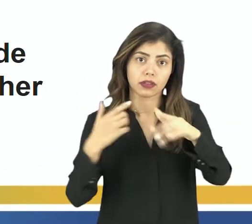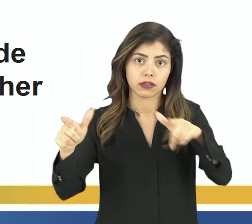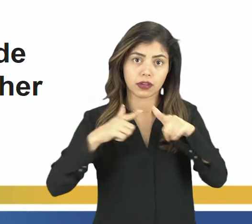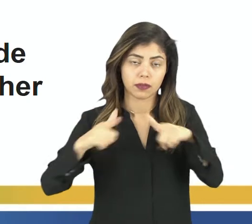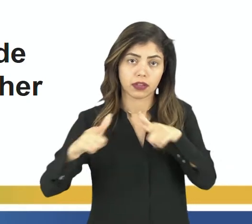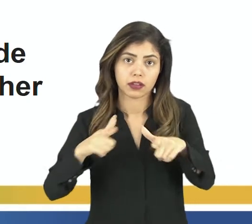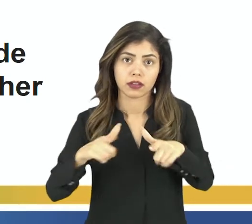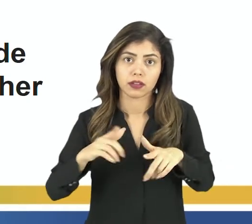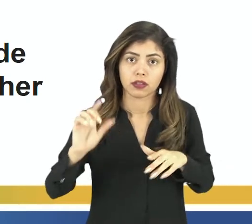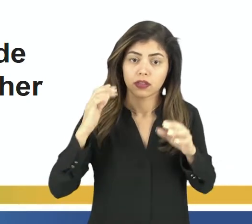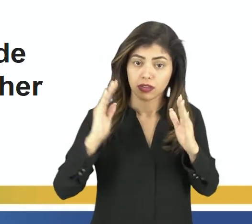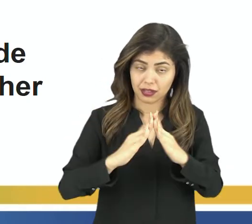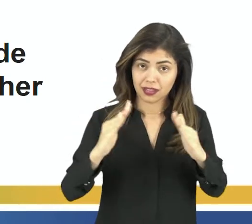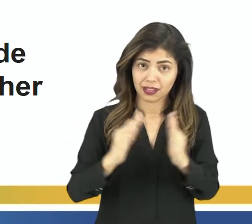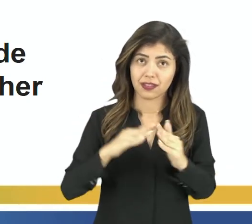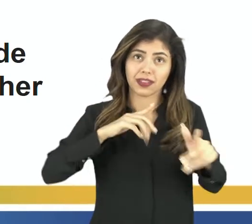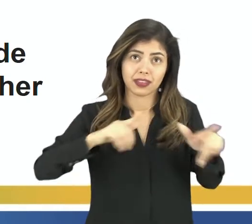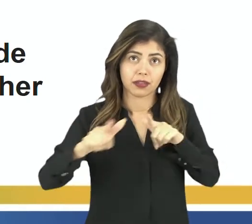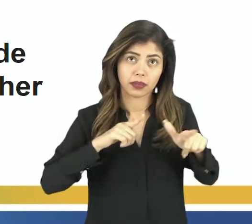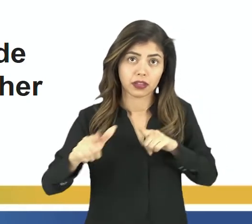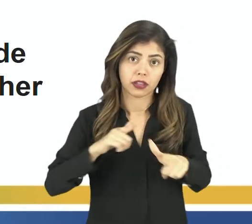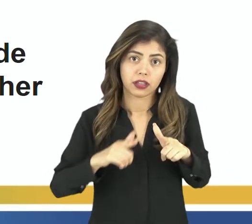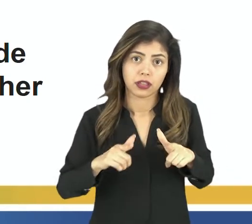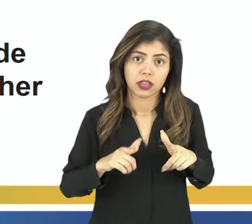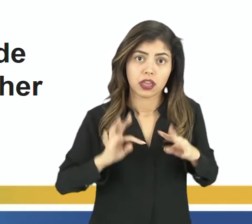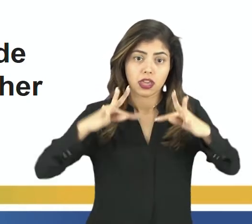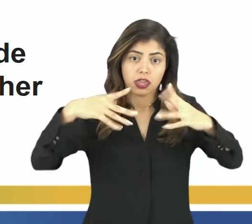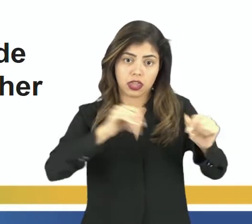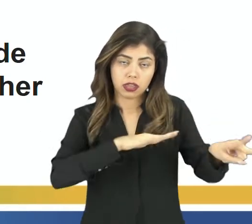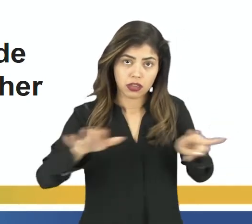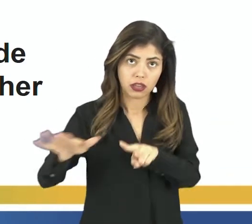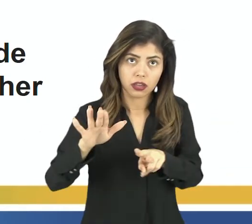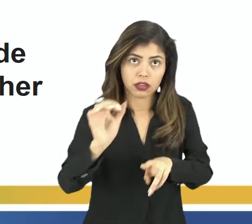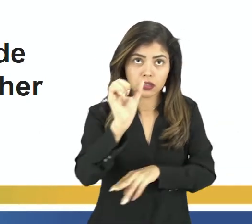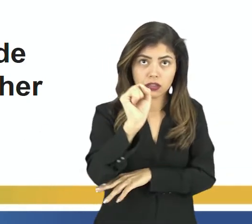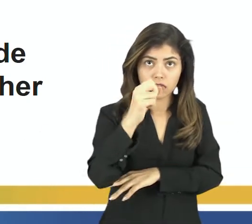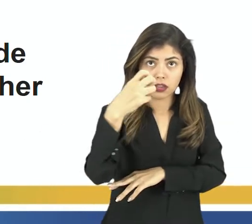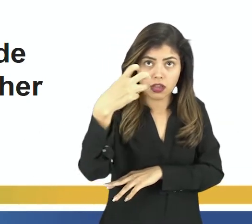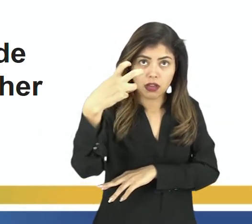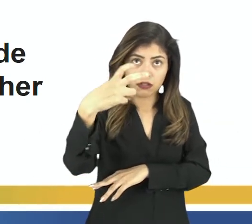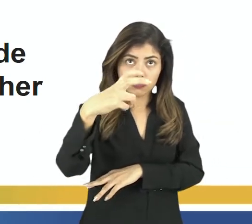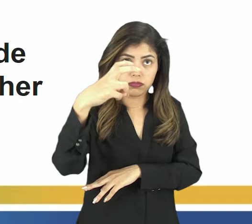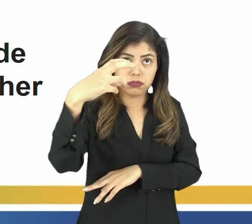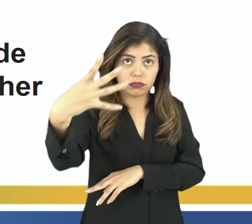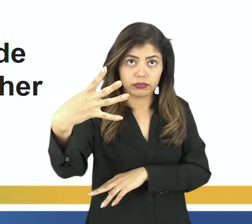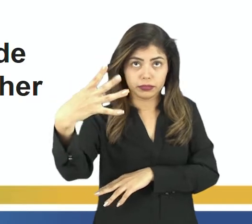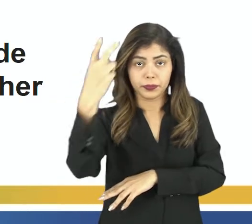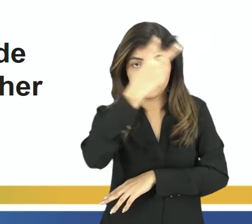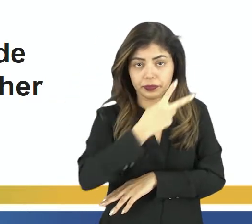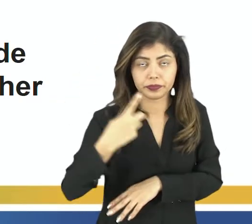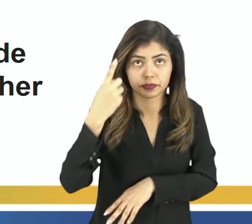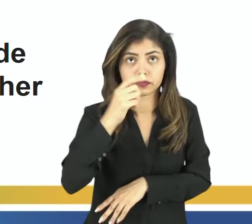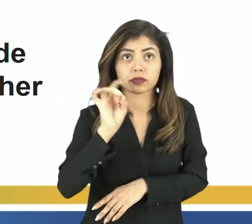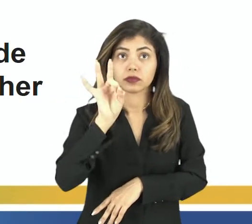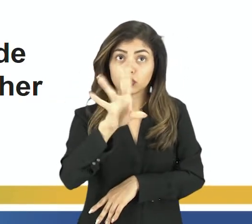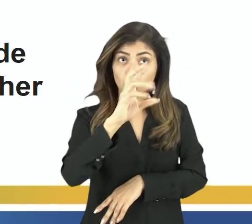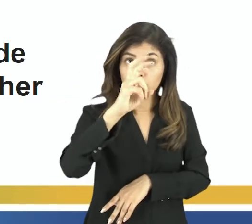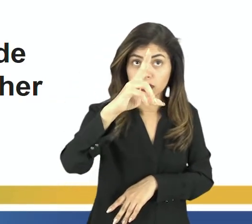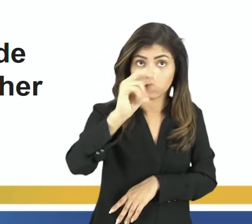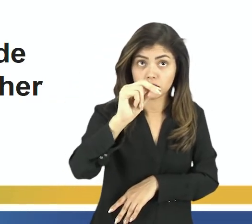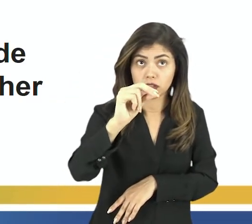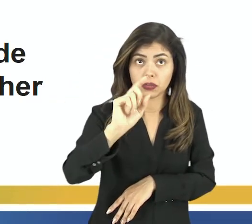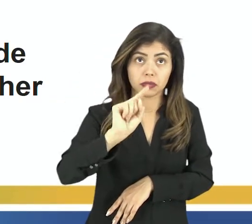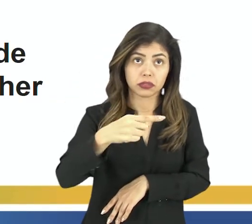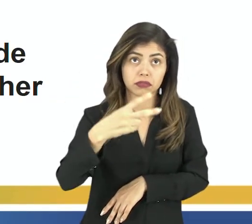trabalho no lar, ela vai trabalhar semanalmente em torno de 53 horas, enquanto que eles, os homens, 50